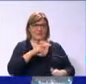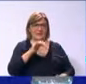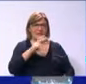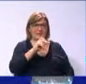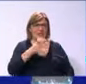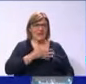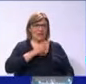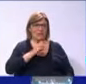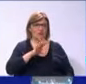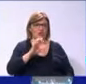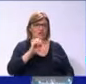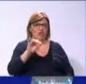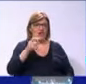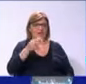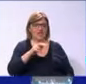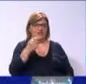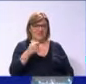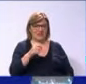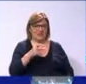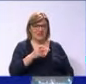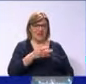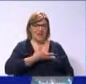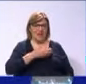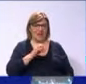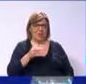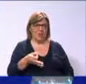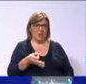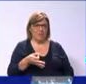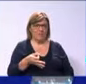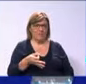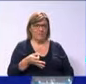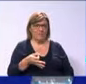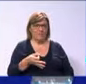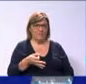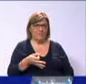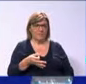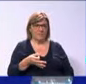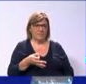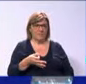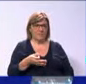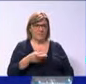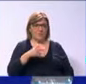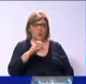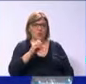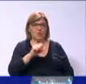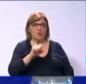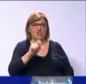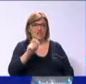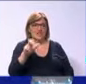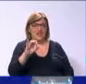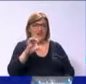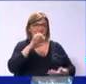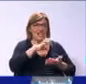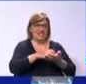hoje presidente da adop tanto dodô agências agência antidopagem